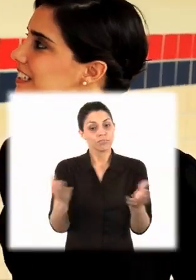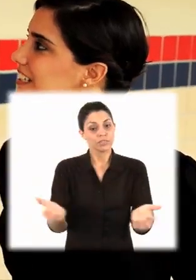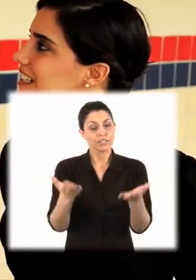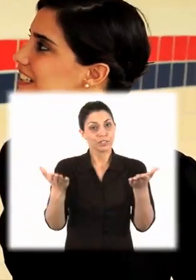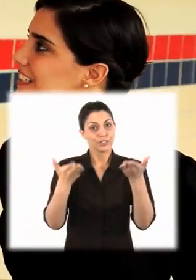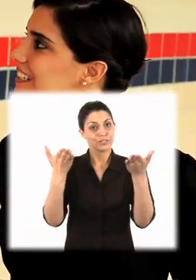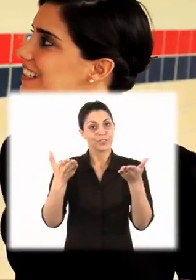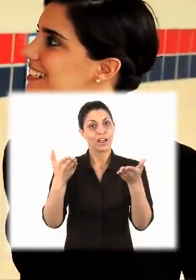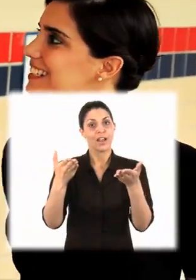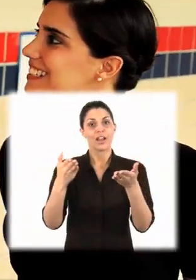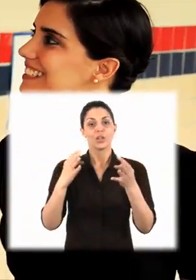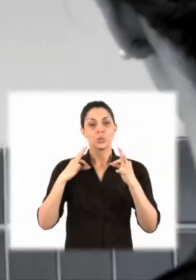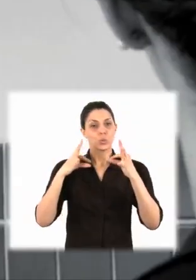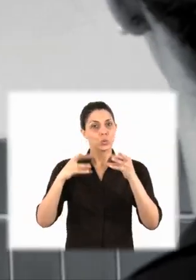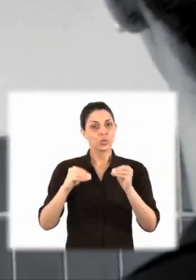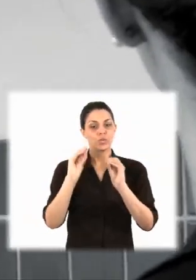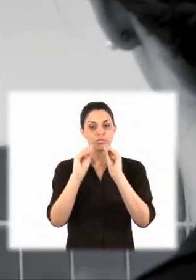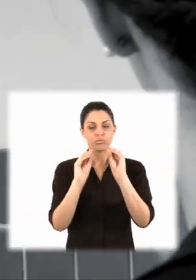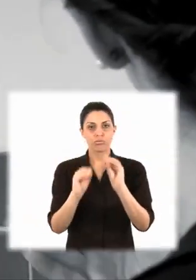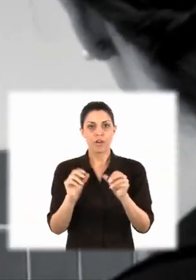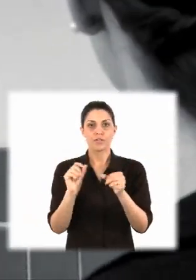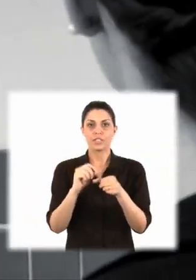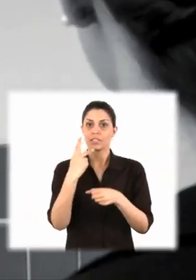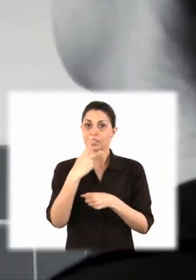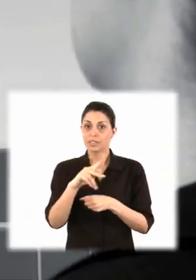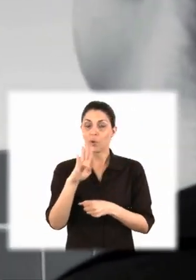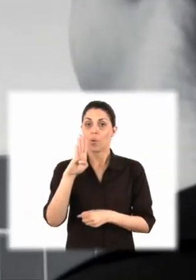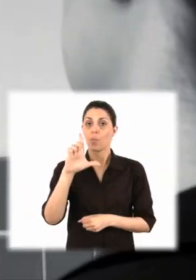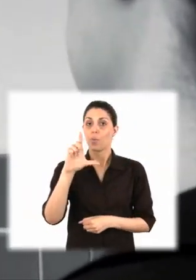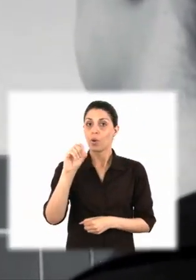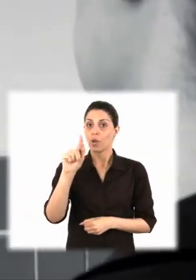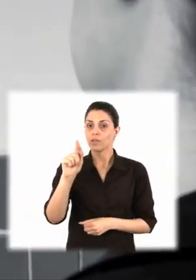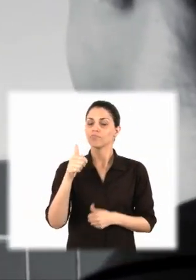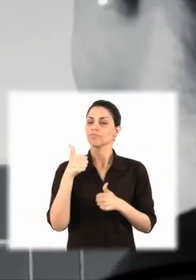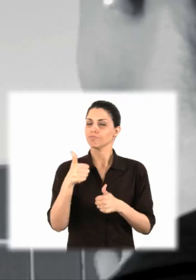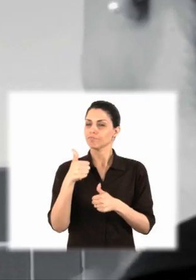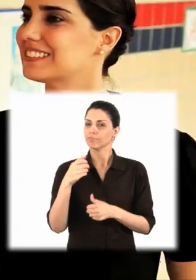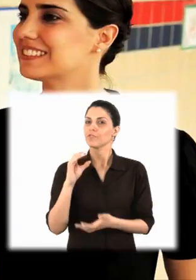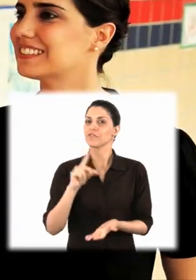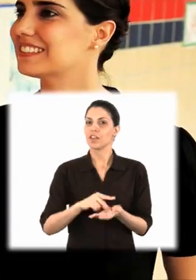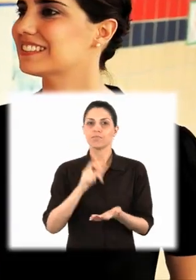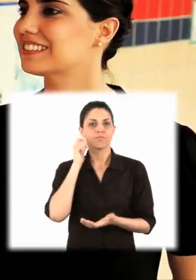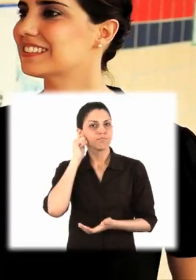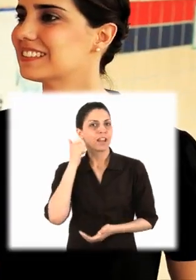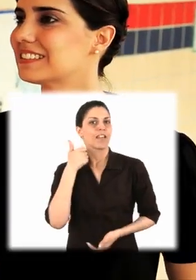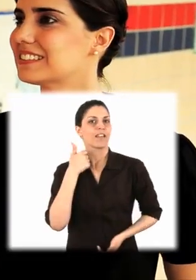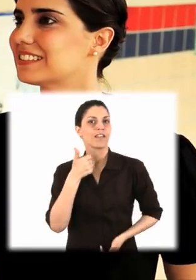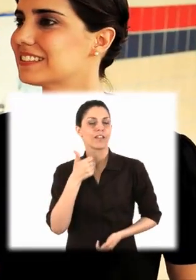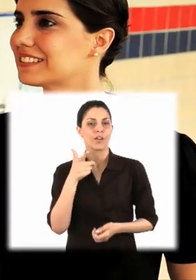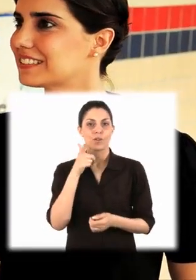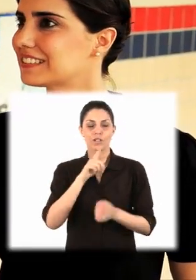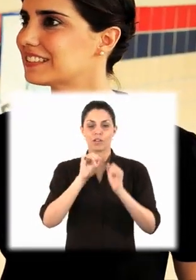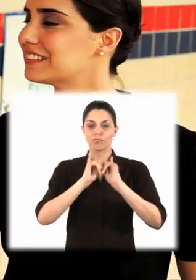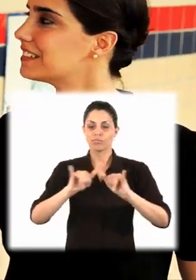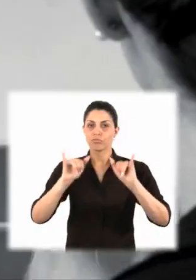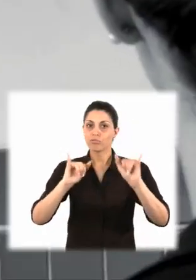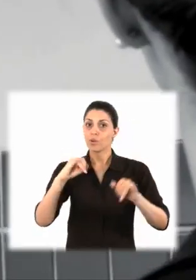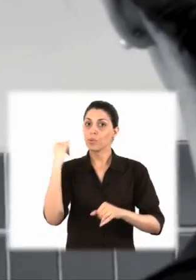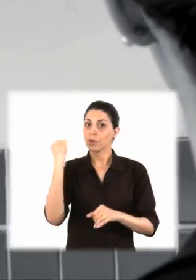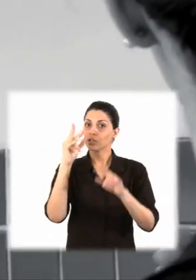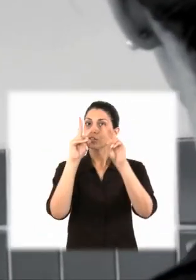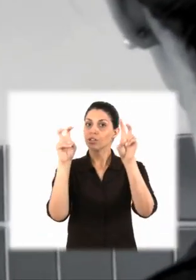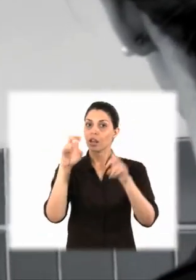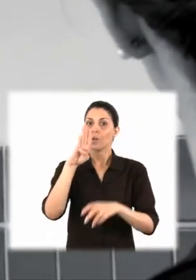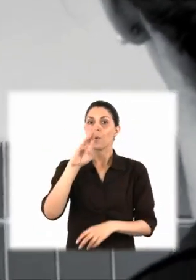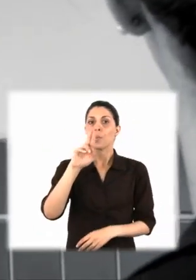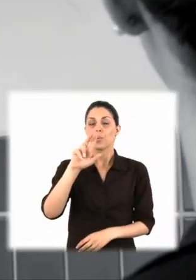te incentivar e colocar como desafio você fazer um blog que realmente fique bacana, fique legal e propague